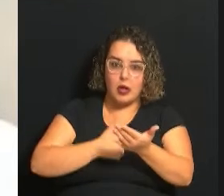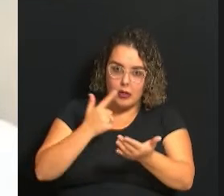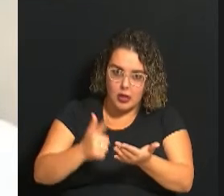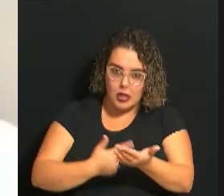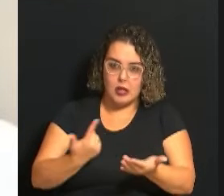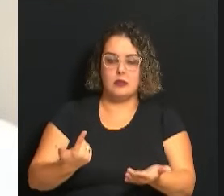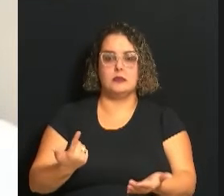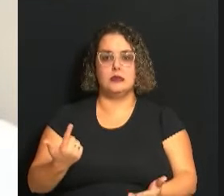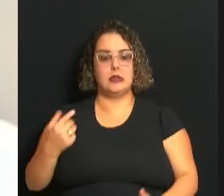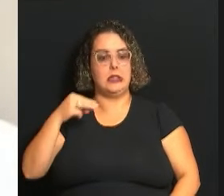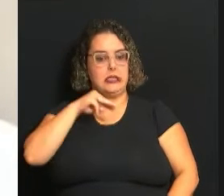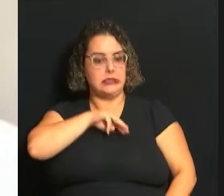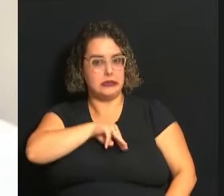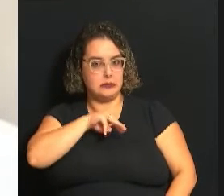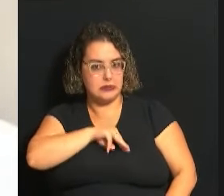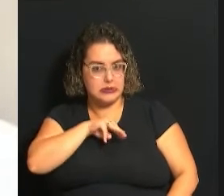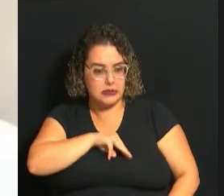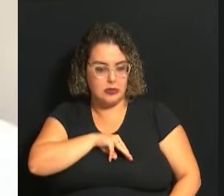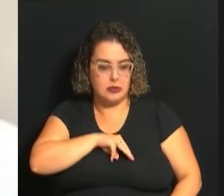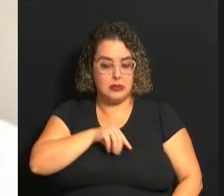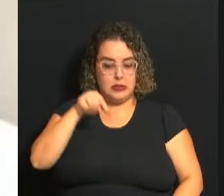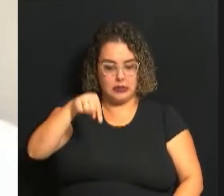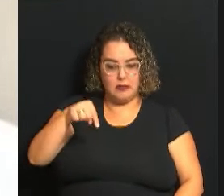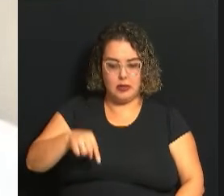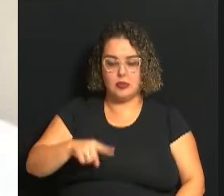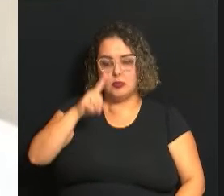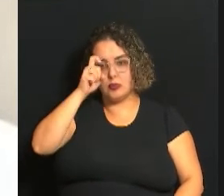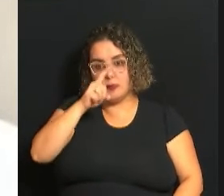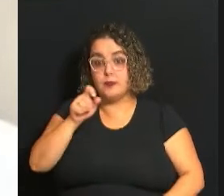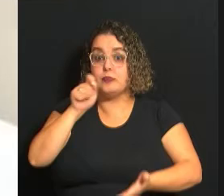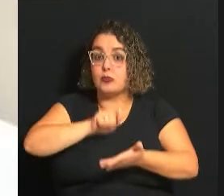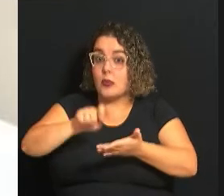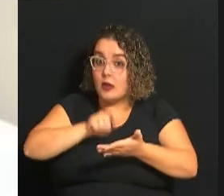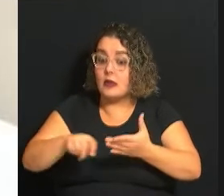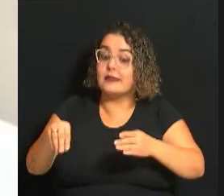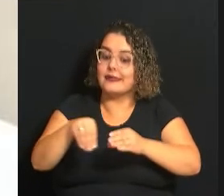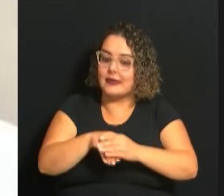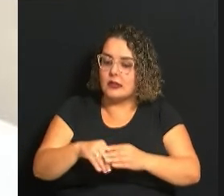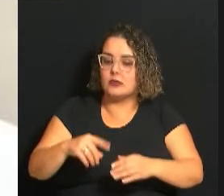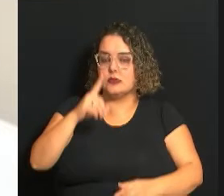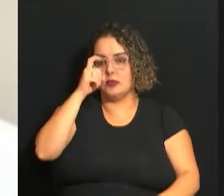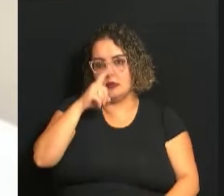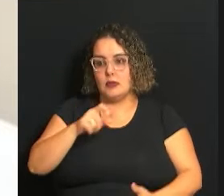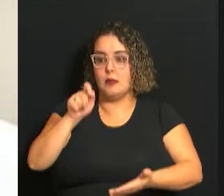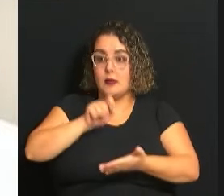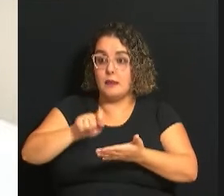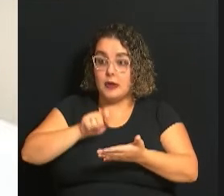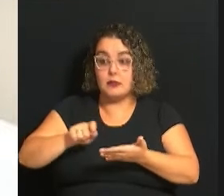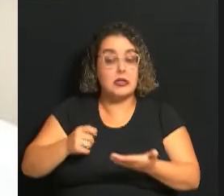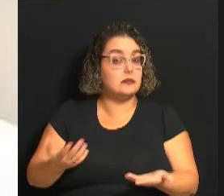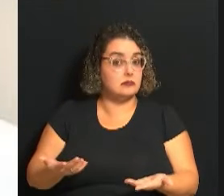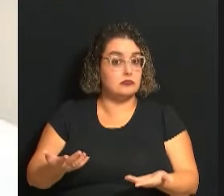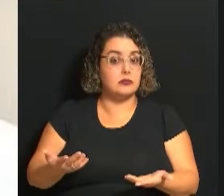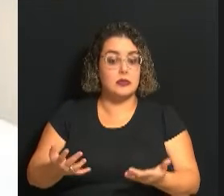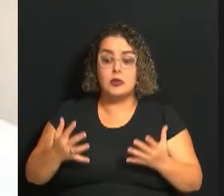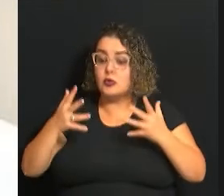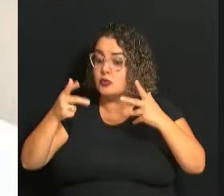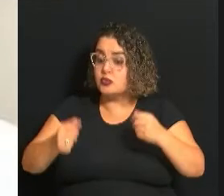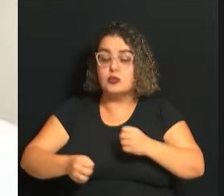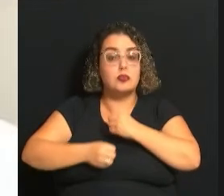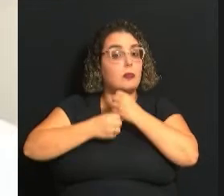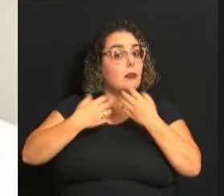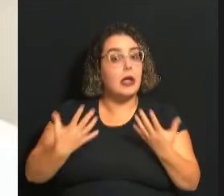senti quando eu estava no hospital, já me veio, eu comecei a escrever o livro no hospital, que tudo ia ficar bem, que tudo é uma